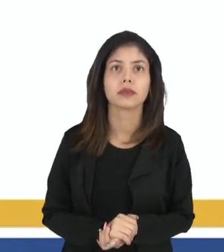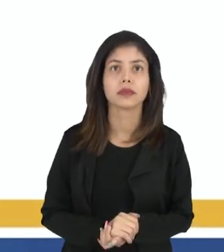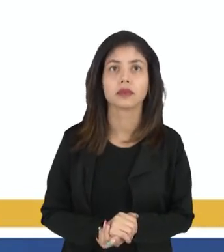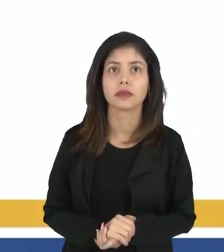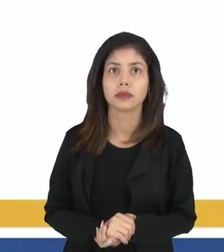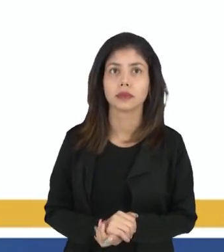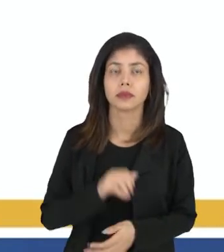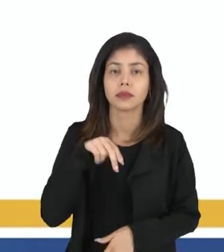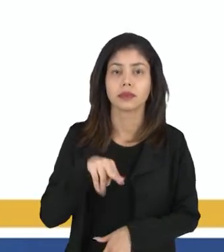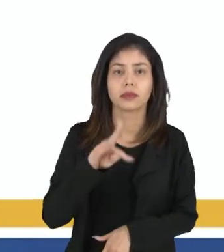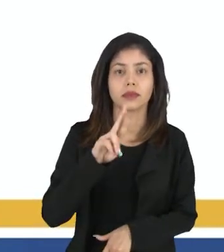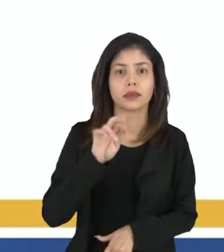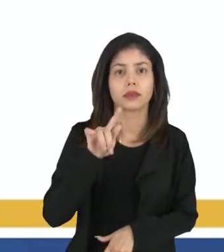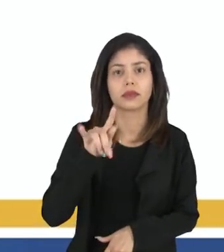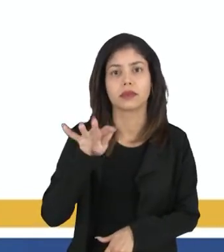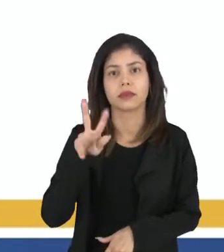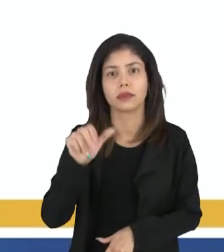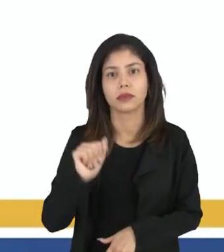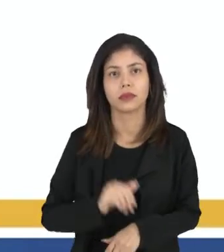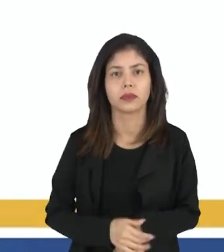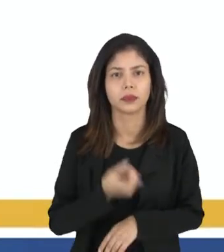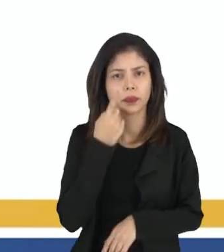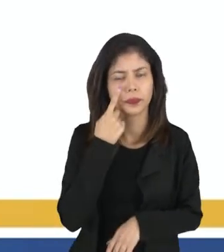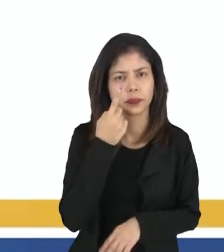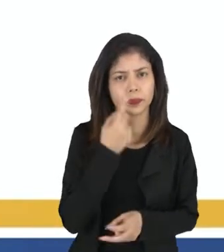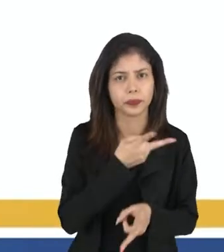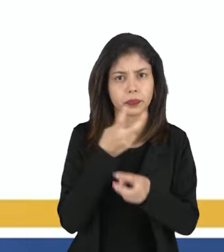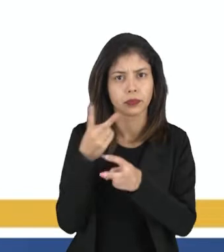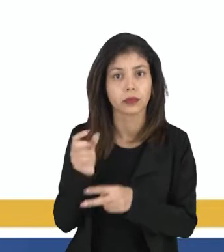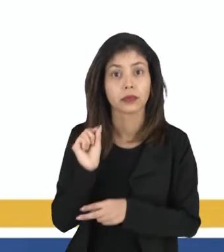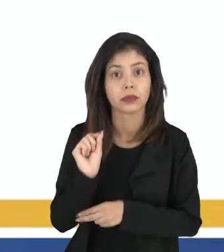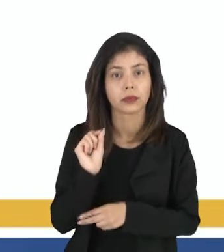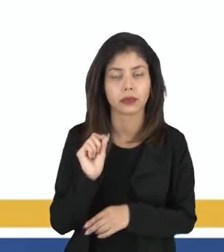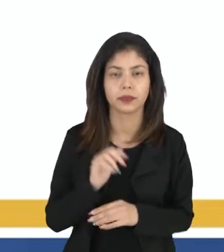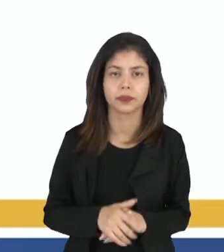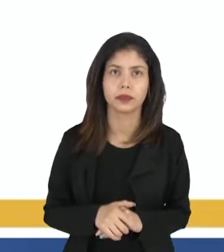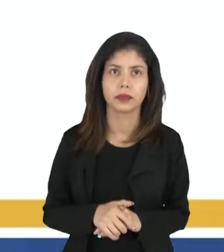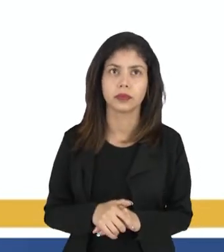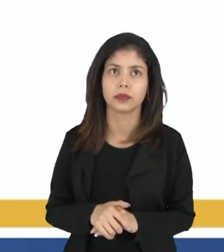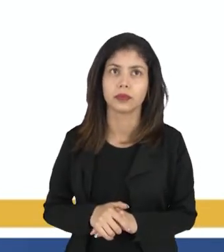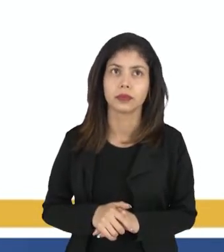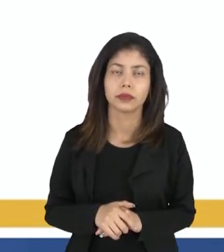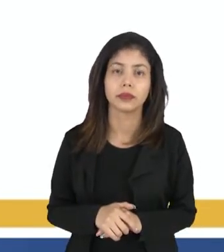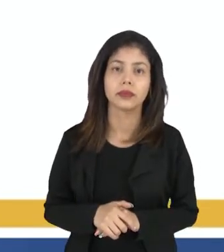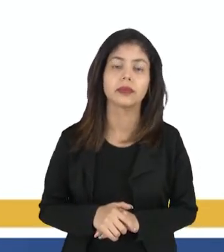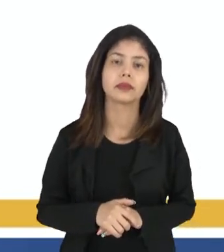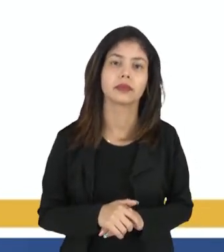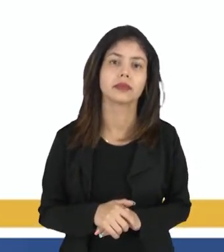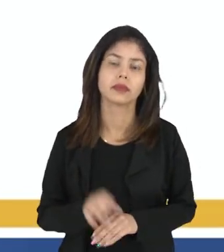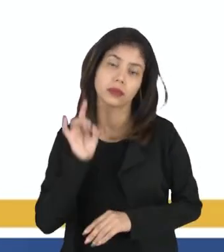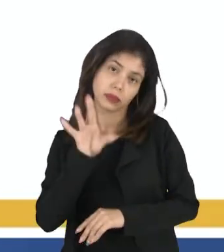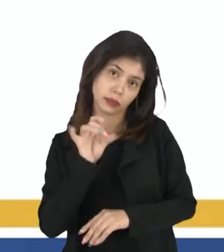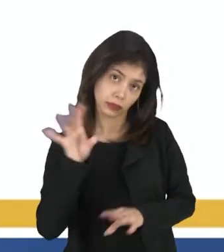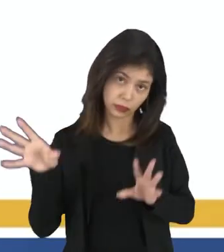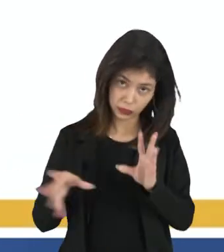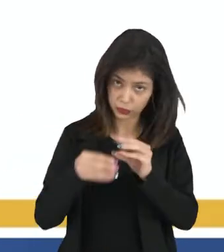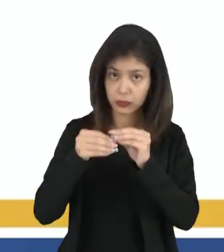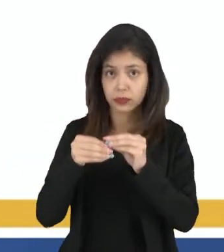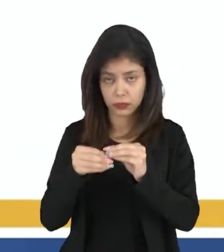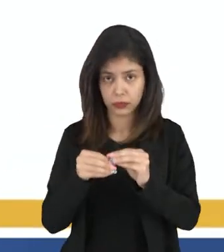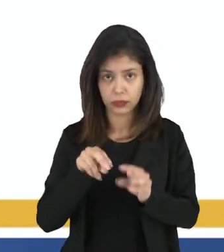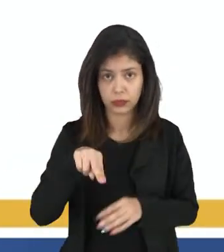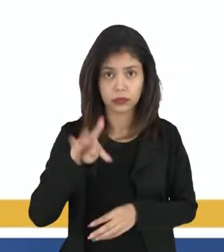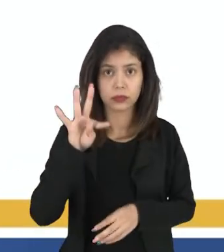Forma negativa. Observem que, para a formação da forma negativa, só acrescentamos